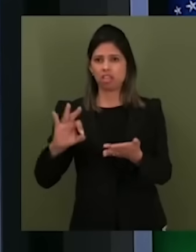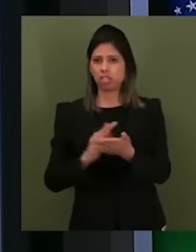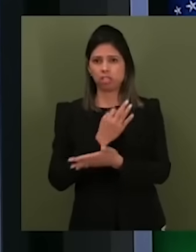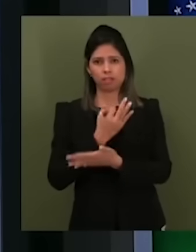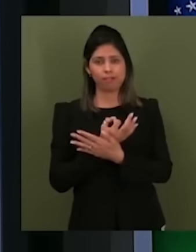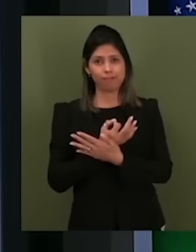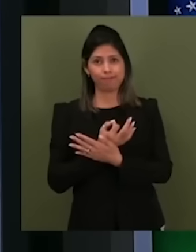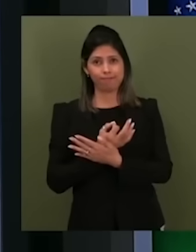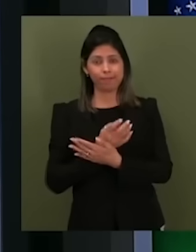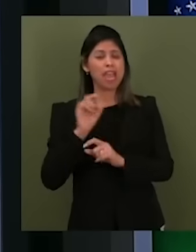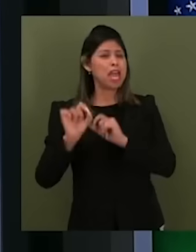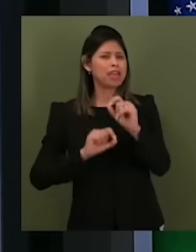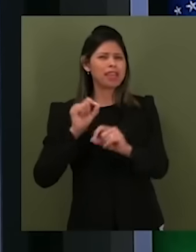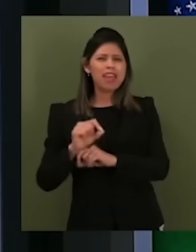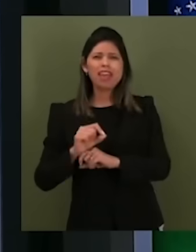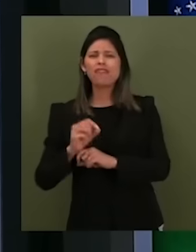ele disse, quem violá-la,